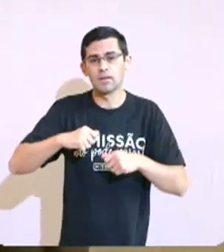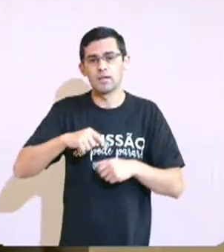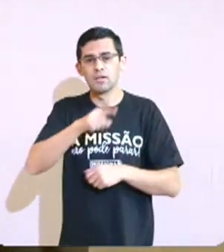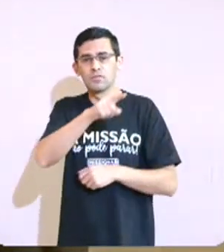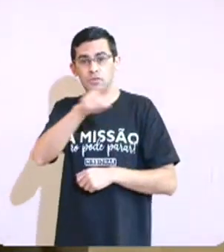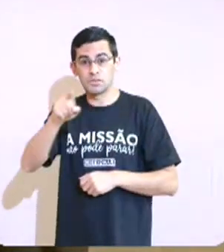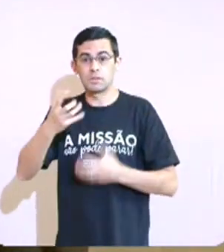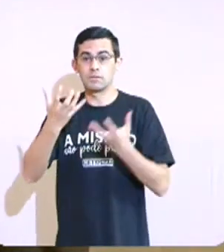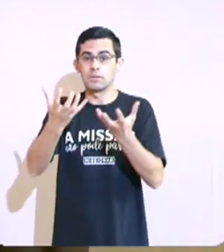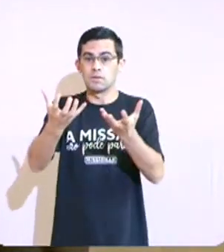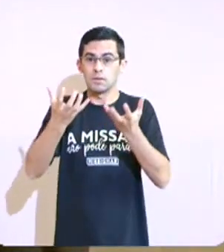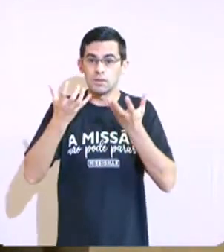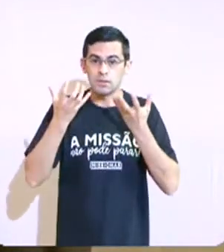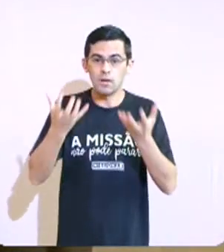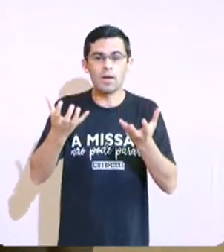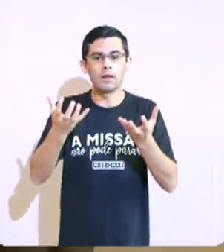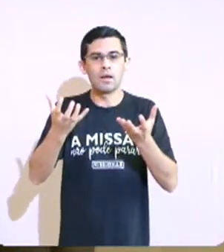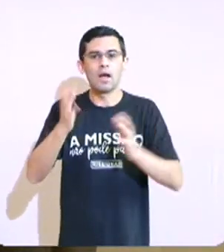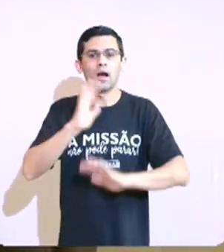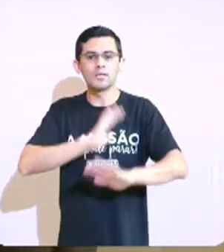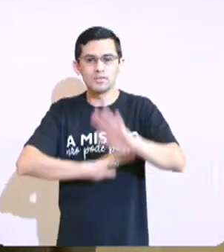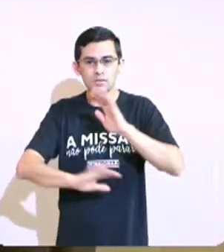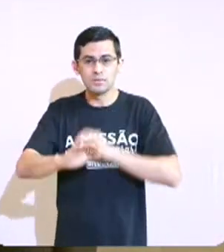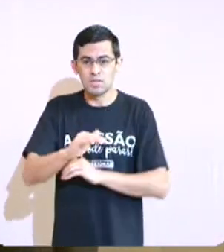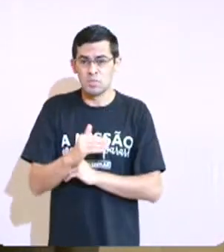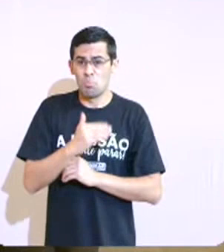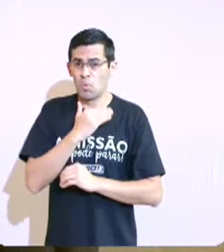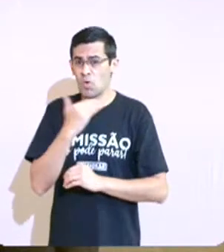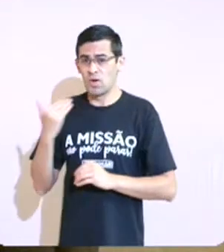Você está disposto a dar até mesmo a sua vida,